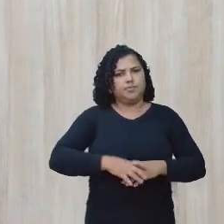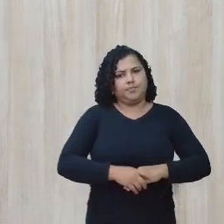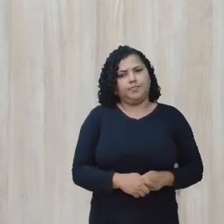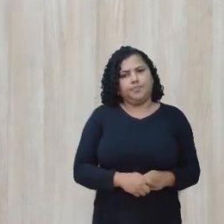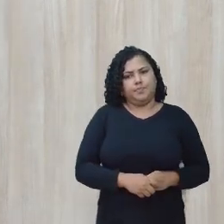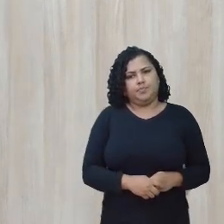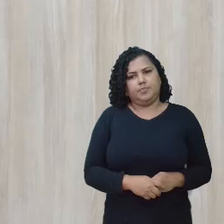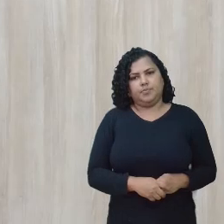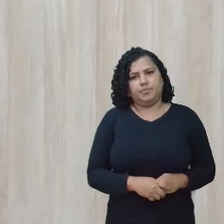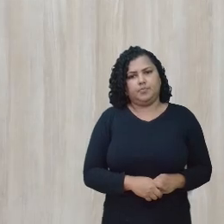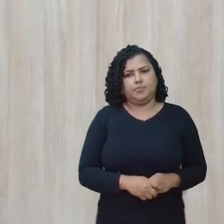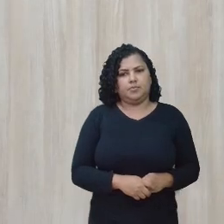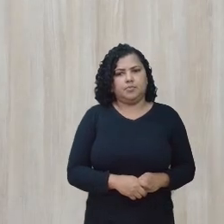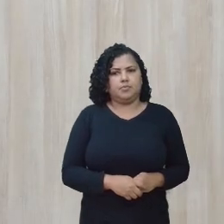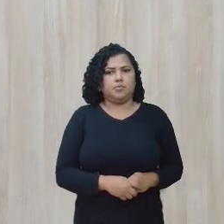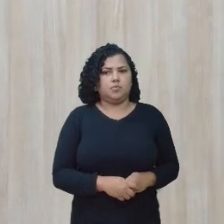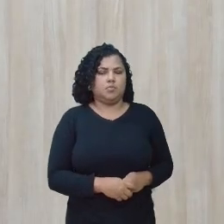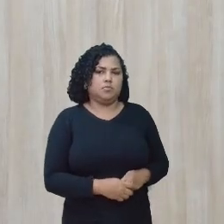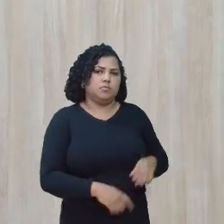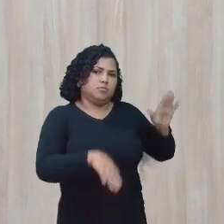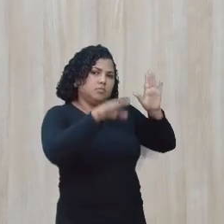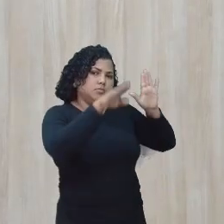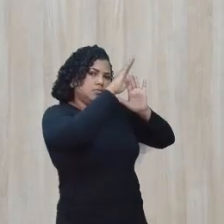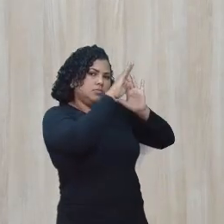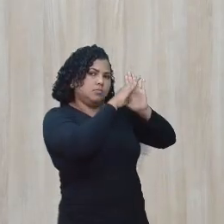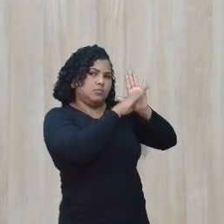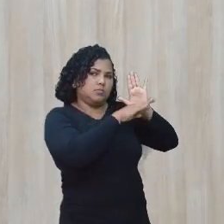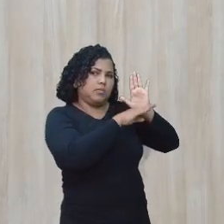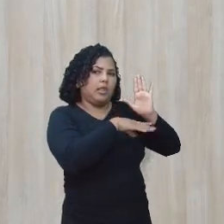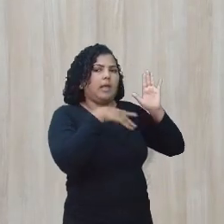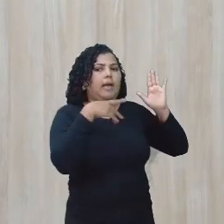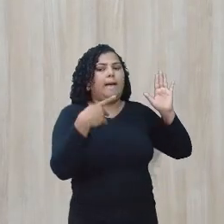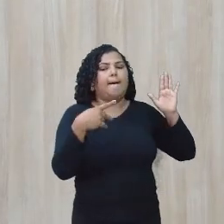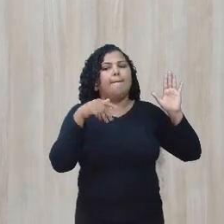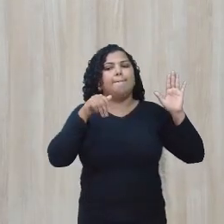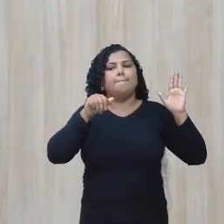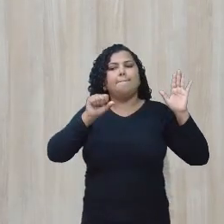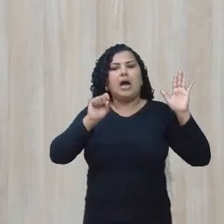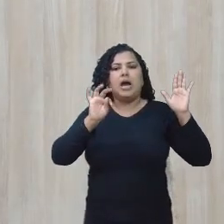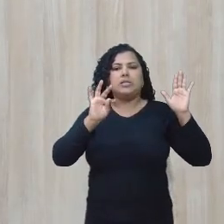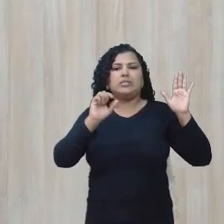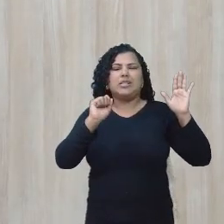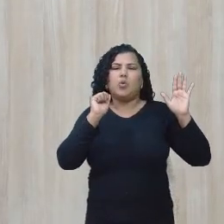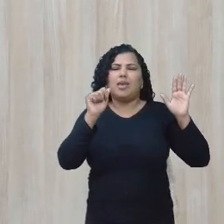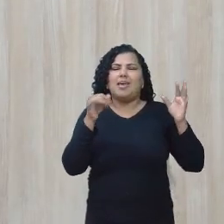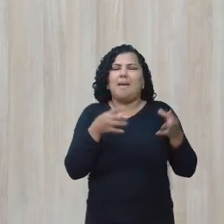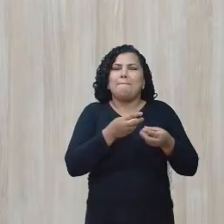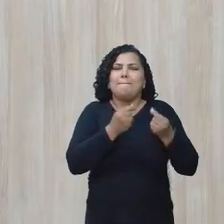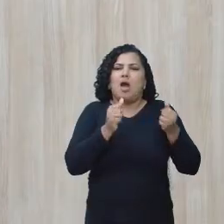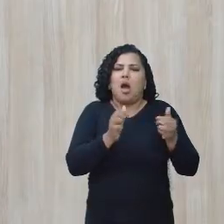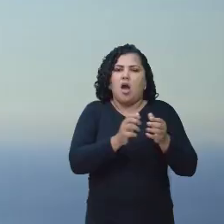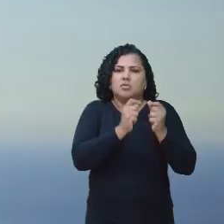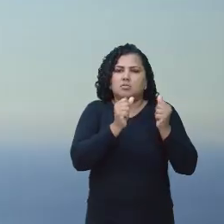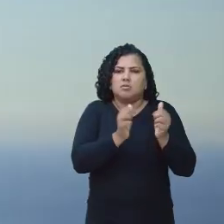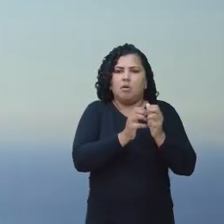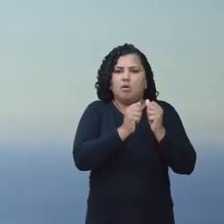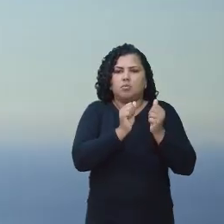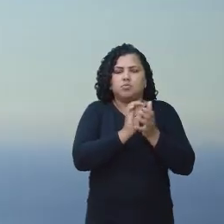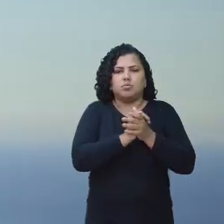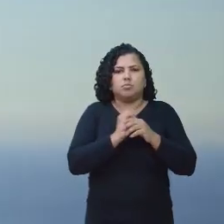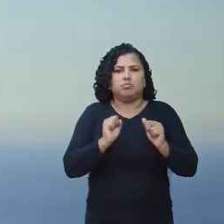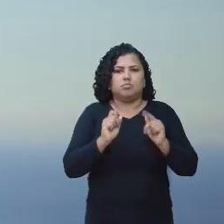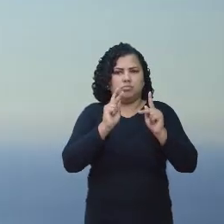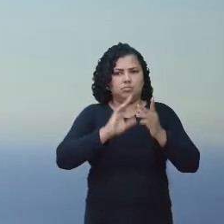music. E pasta, mesma coisa, né? Que são pastas, são massas, né? Pasta.